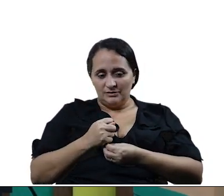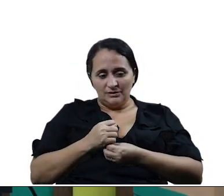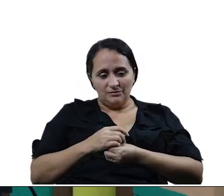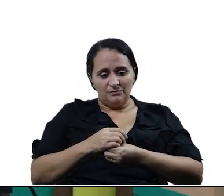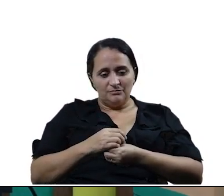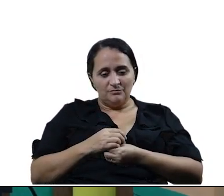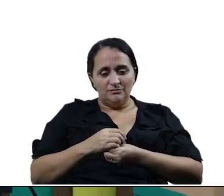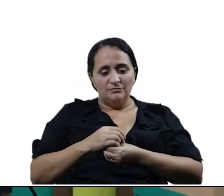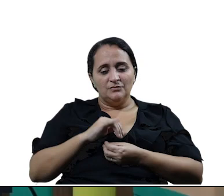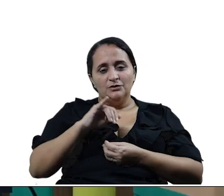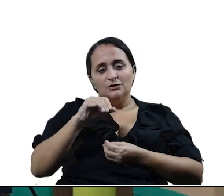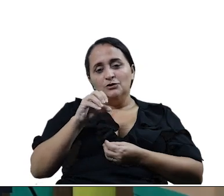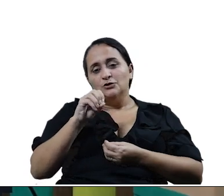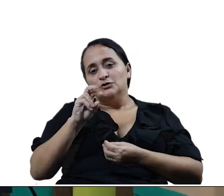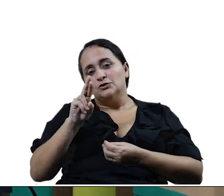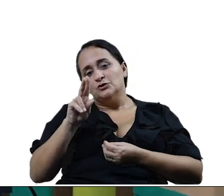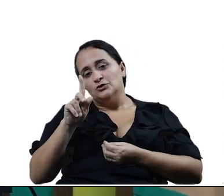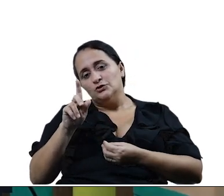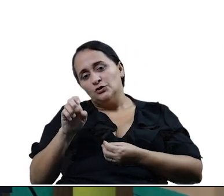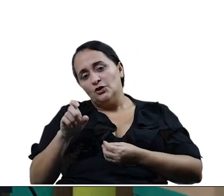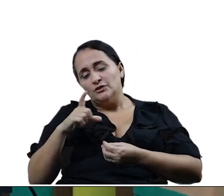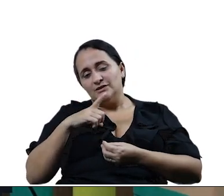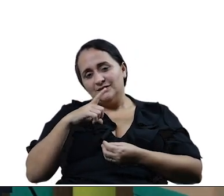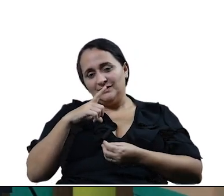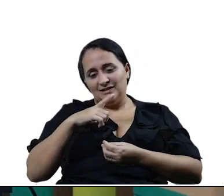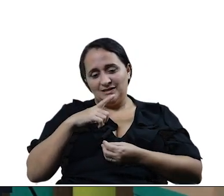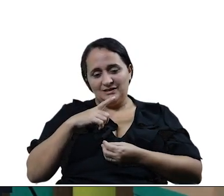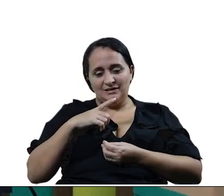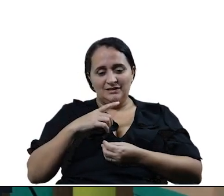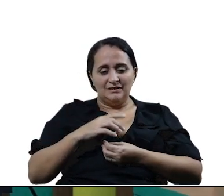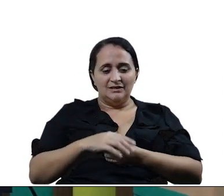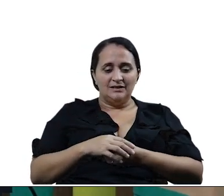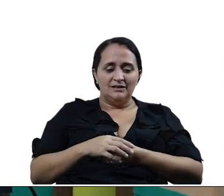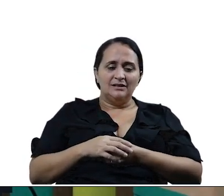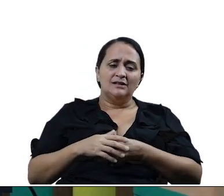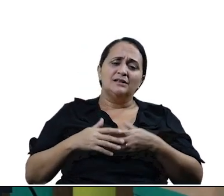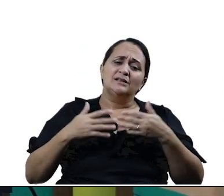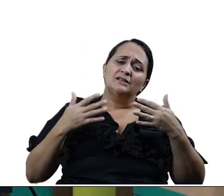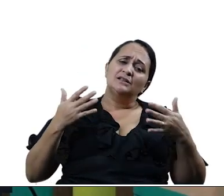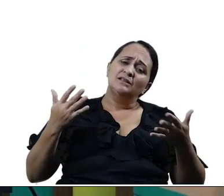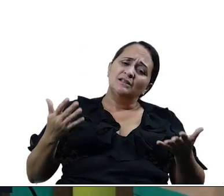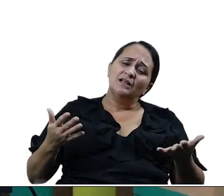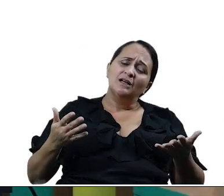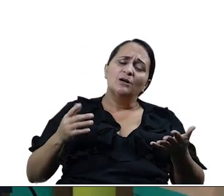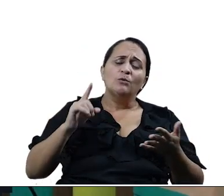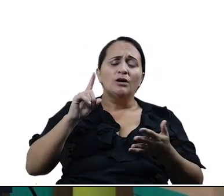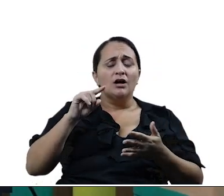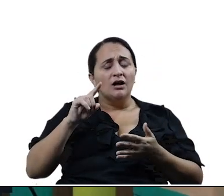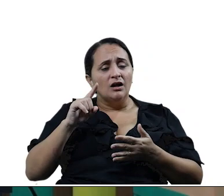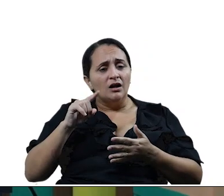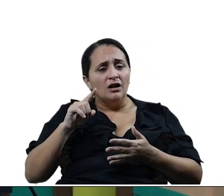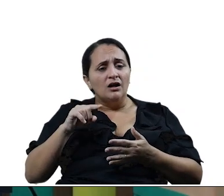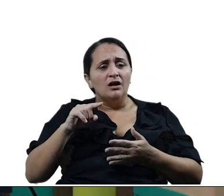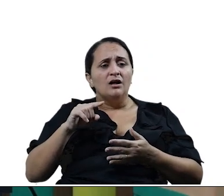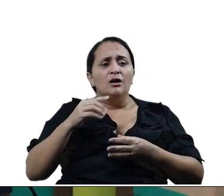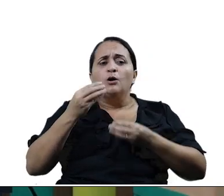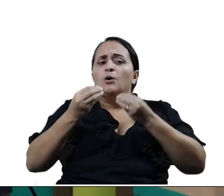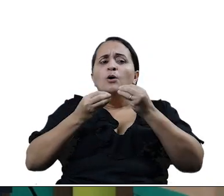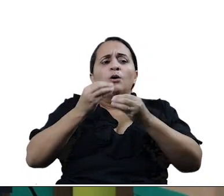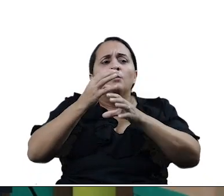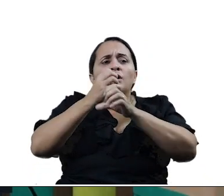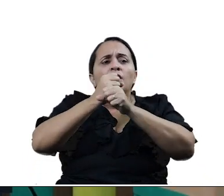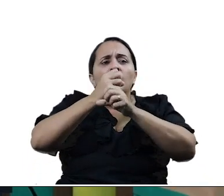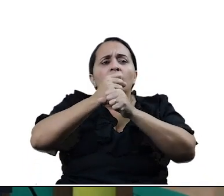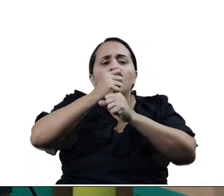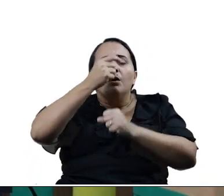no cofrinho dele. Essa é a fórmula que eu usei com cálculo mental. Nós vamos